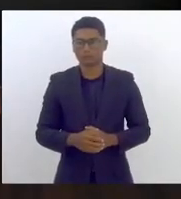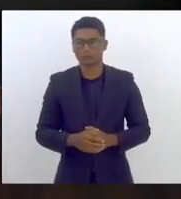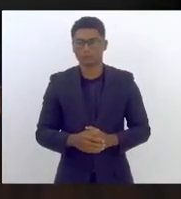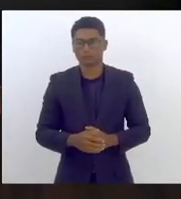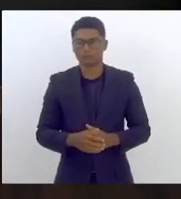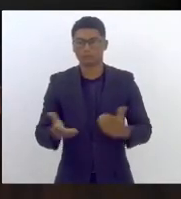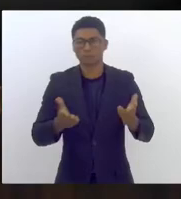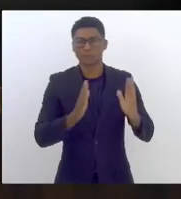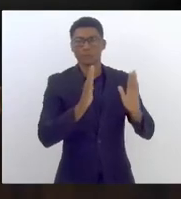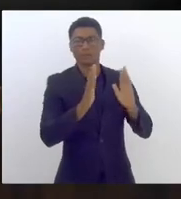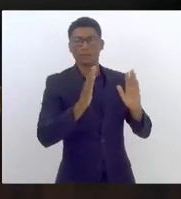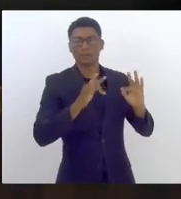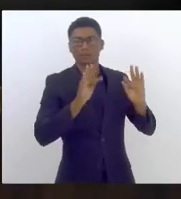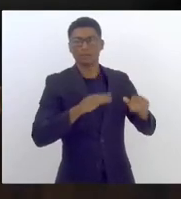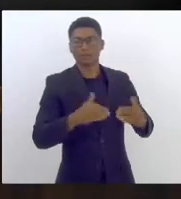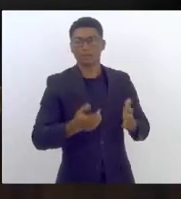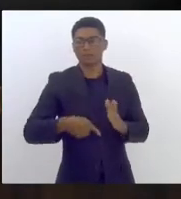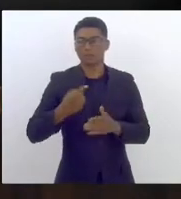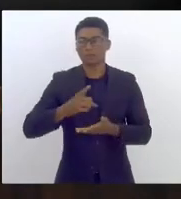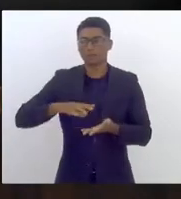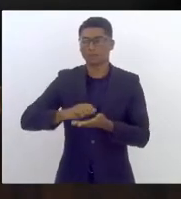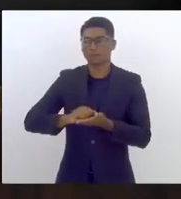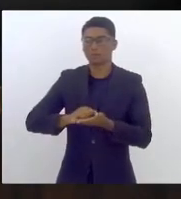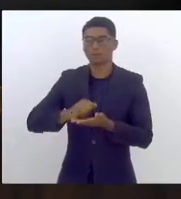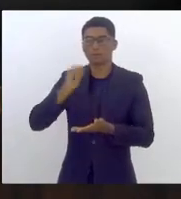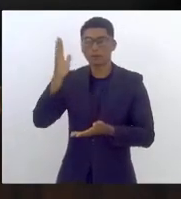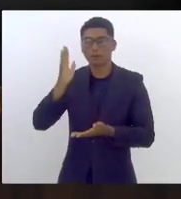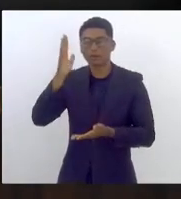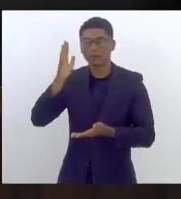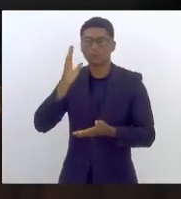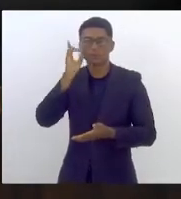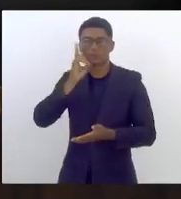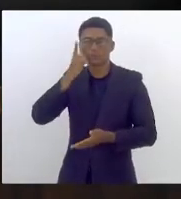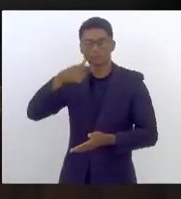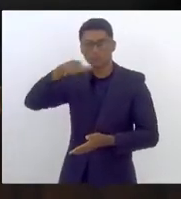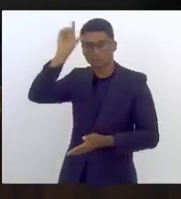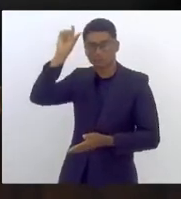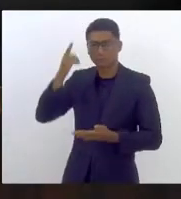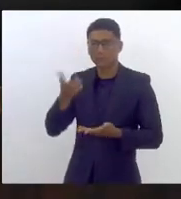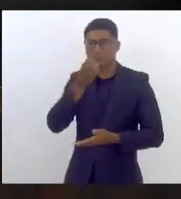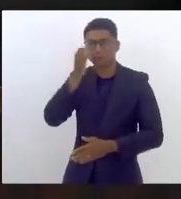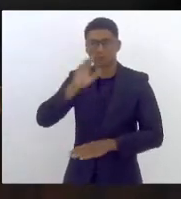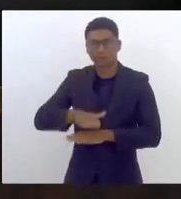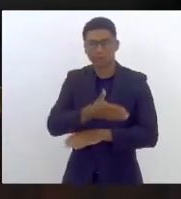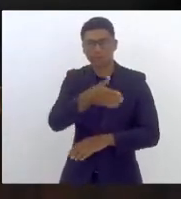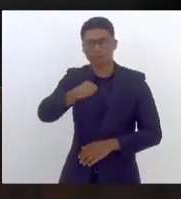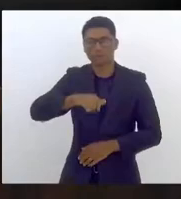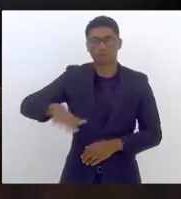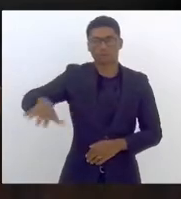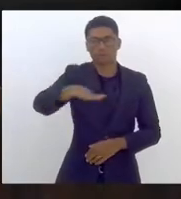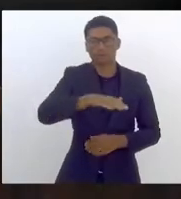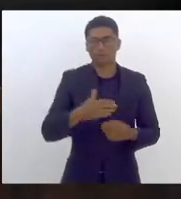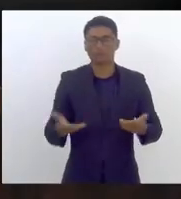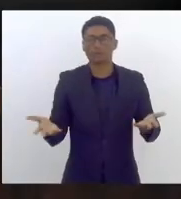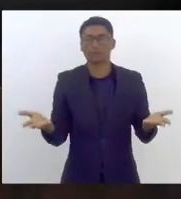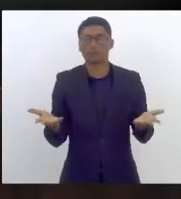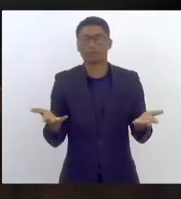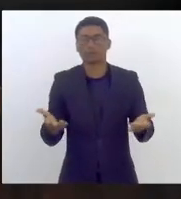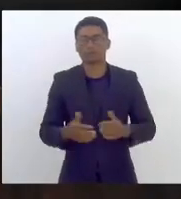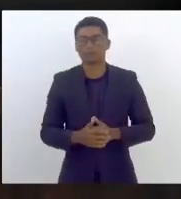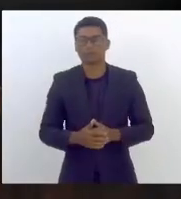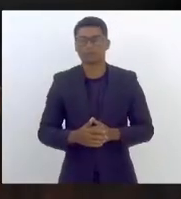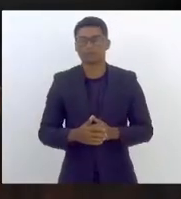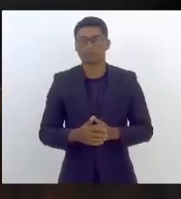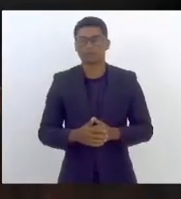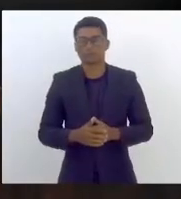passa-se ao expediente final primeiro orador escrito nome deputado Luís Paulo Boa tarde a todas e todos Vou deixar vocês agora com a